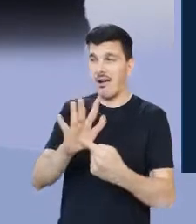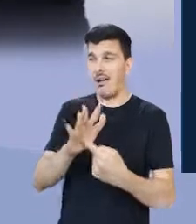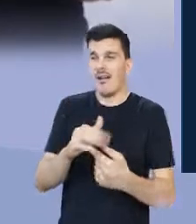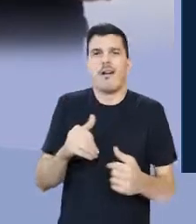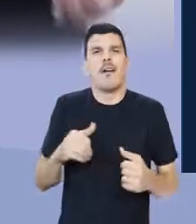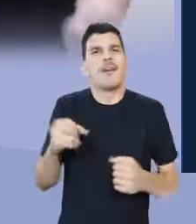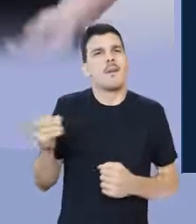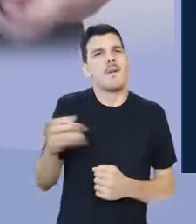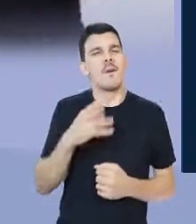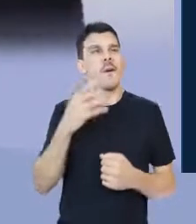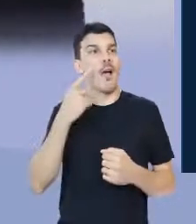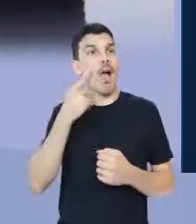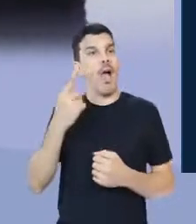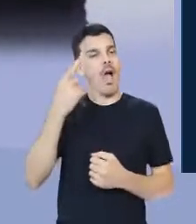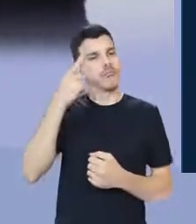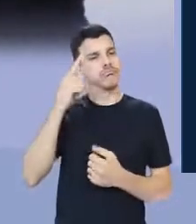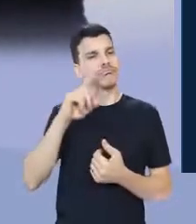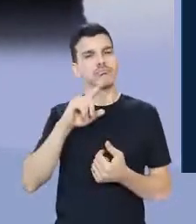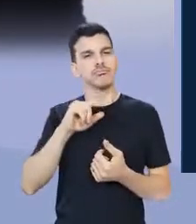relembrado, descoberto,